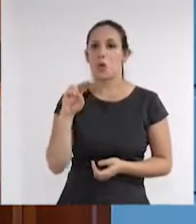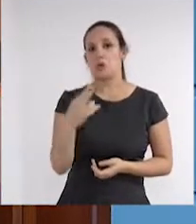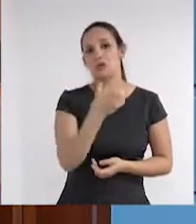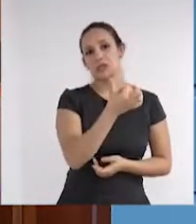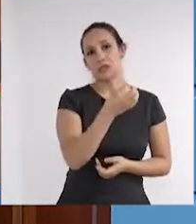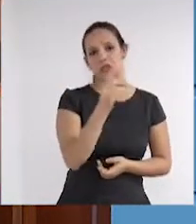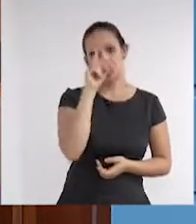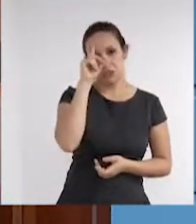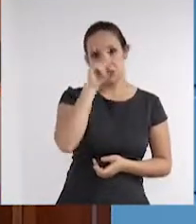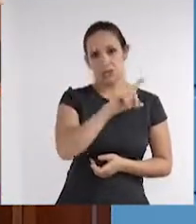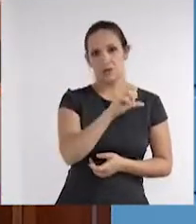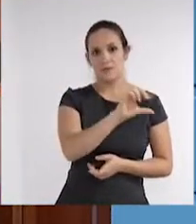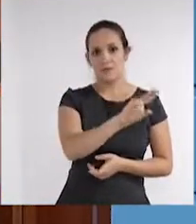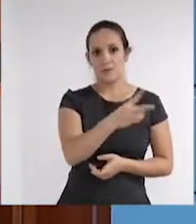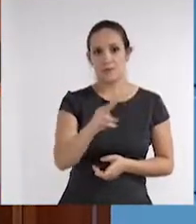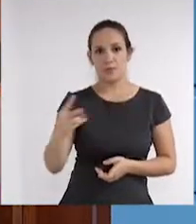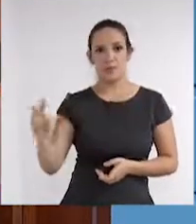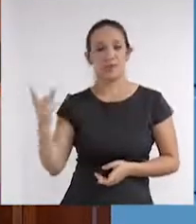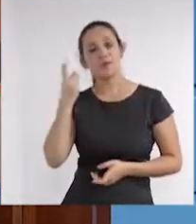dias, para discutir